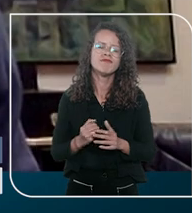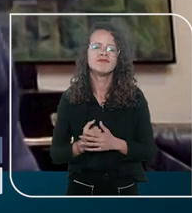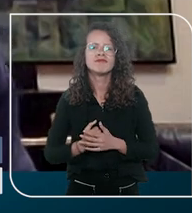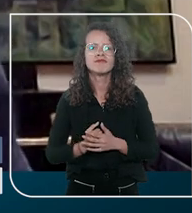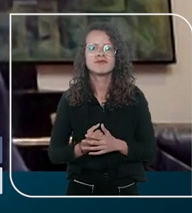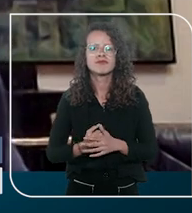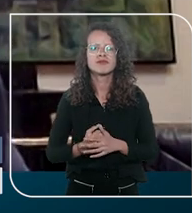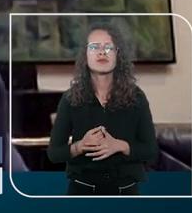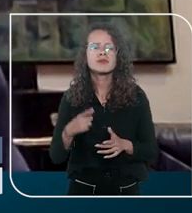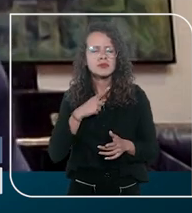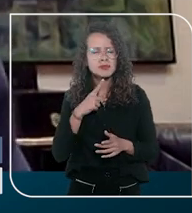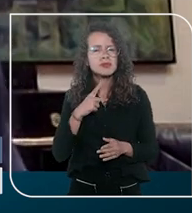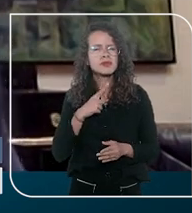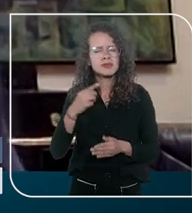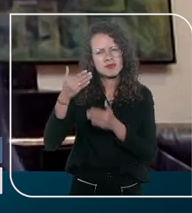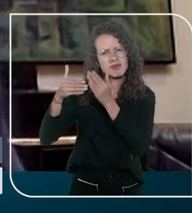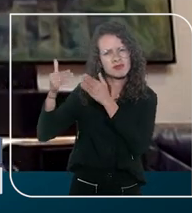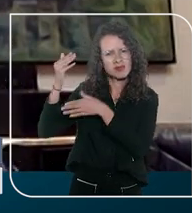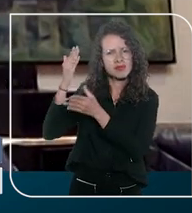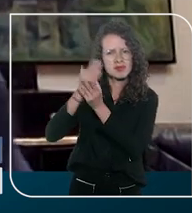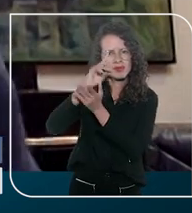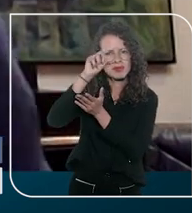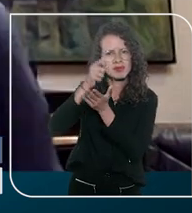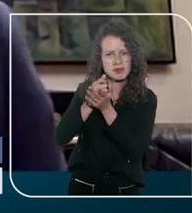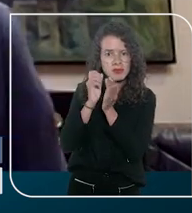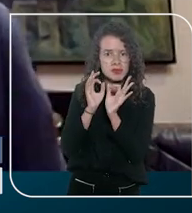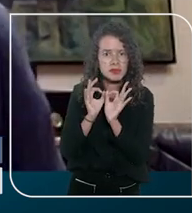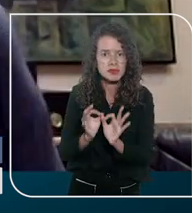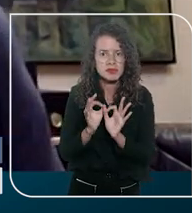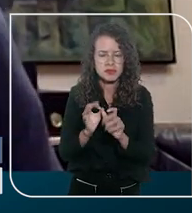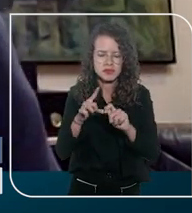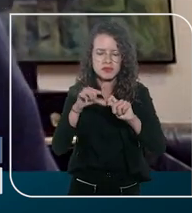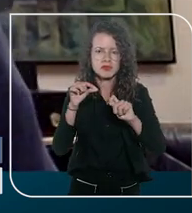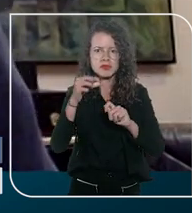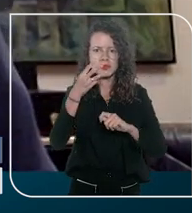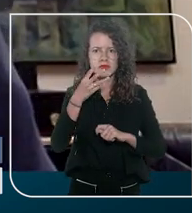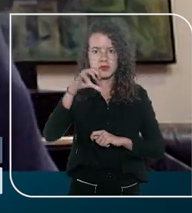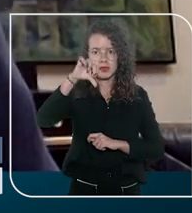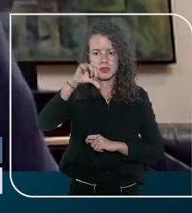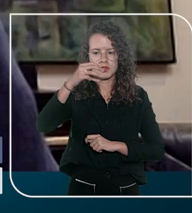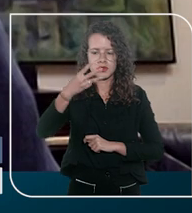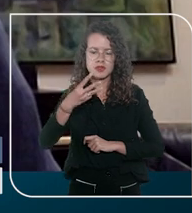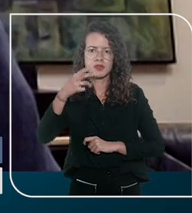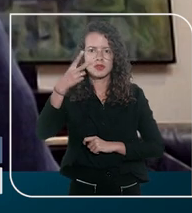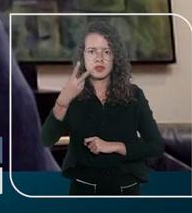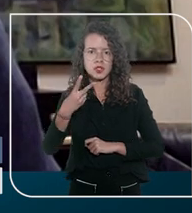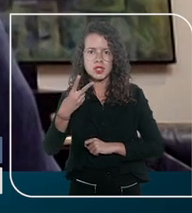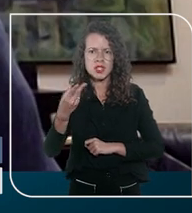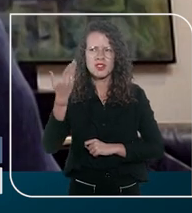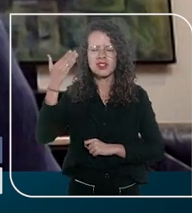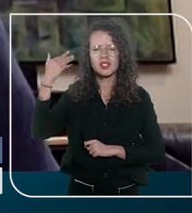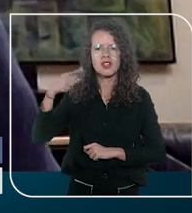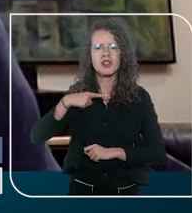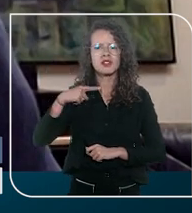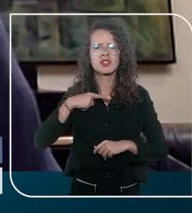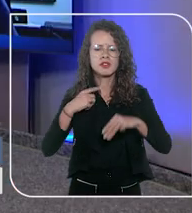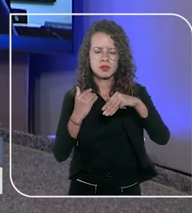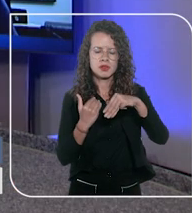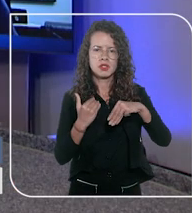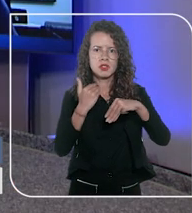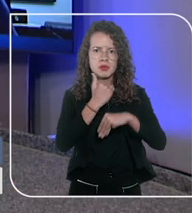Inclusive, há julgados recentes que trataram da aplicação do 932, e aqui eu cito um muito recente da